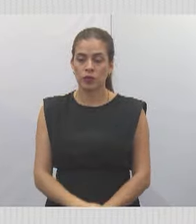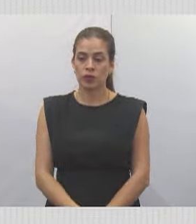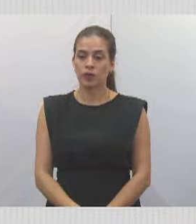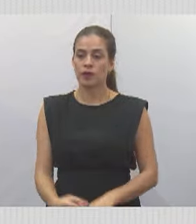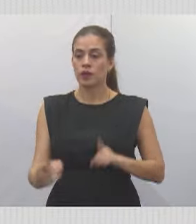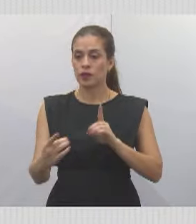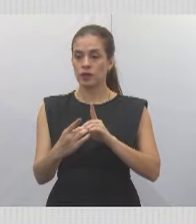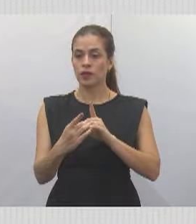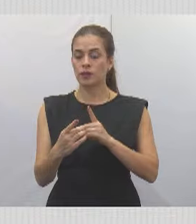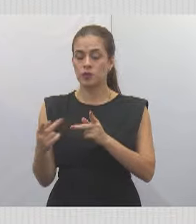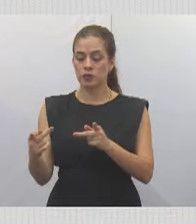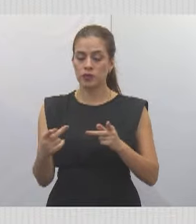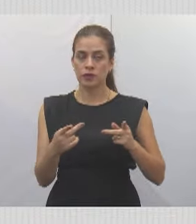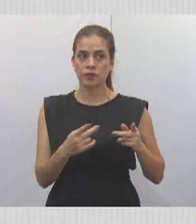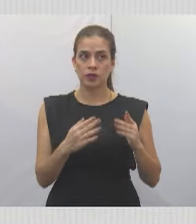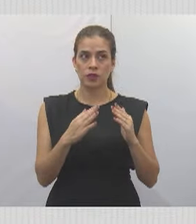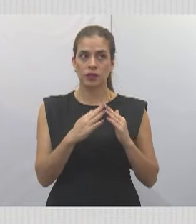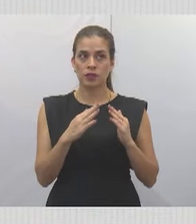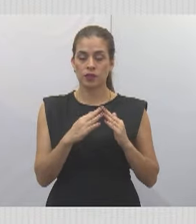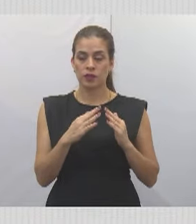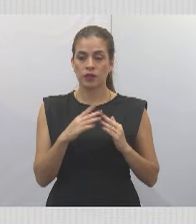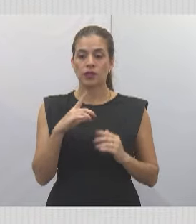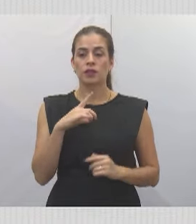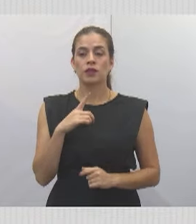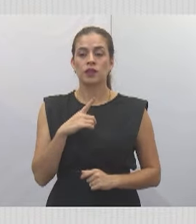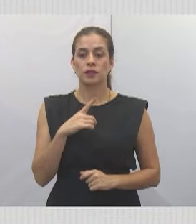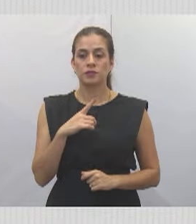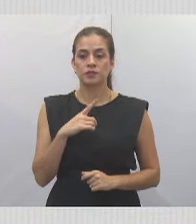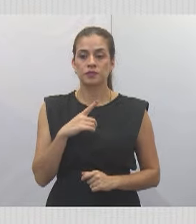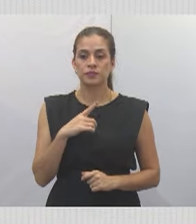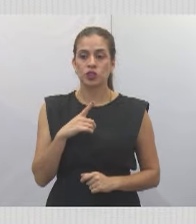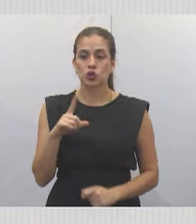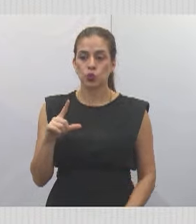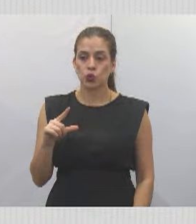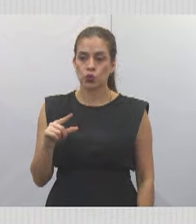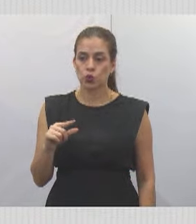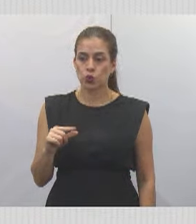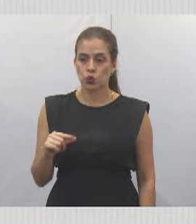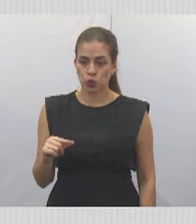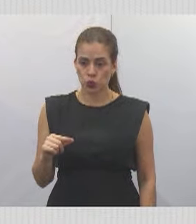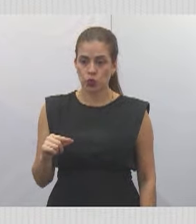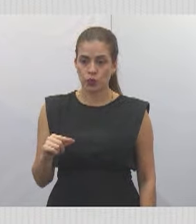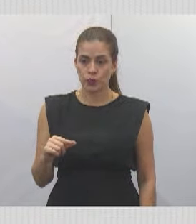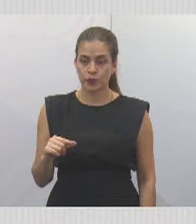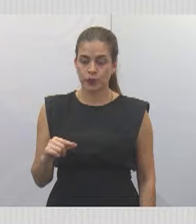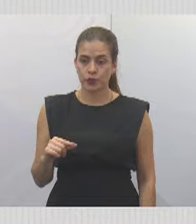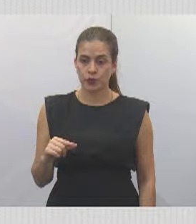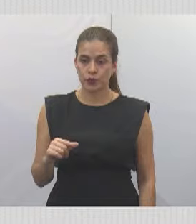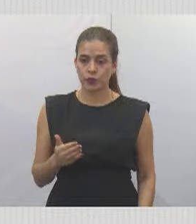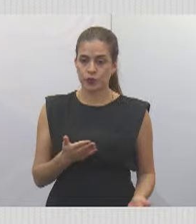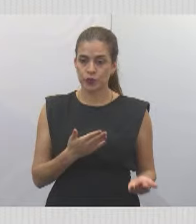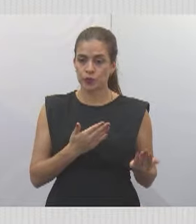Atendimentos e visitas domiciliares, tivemos aí uma queda, né, nessa produção,